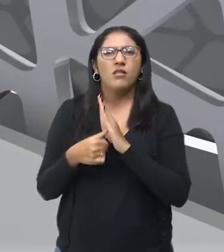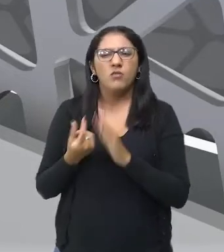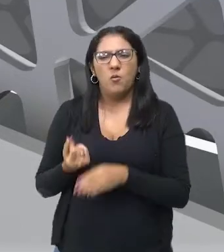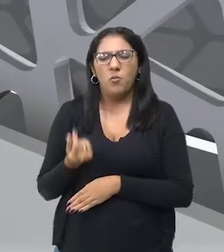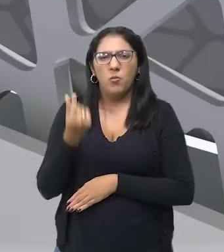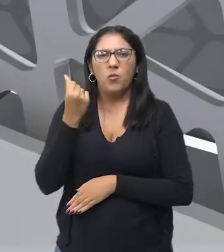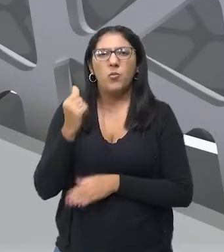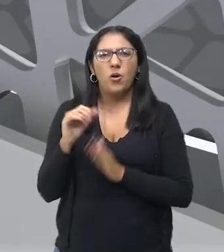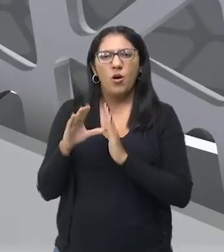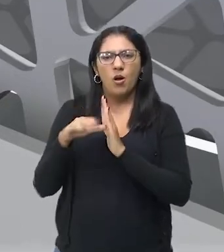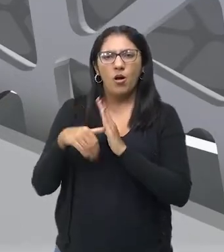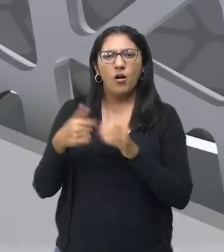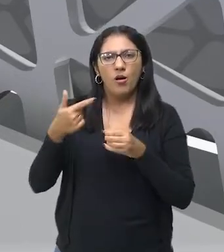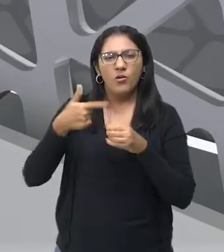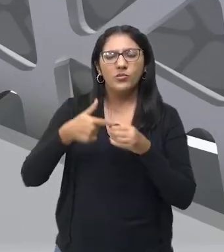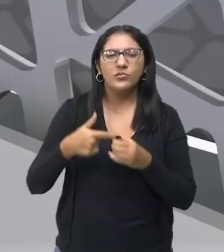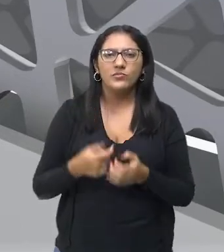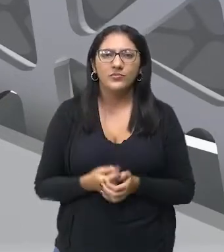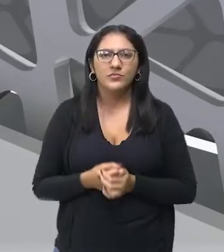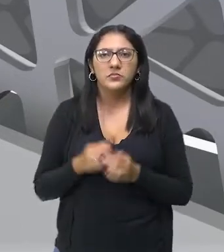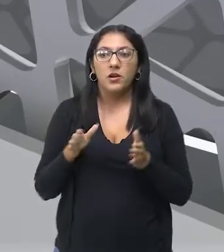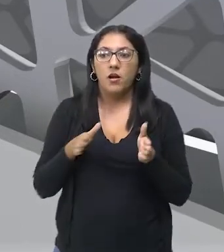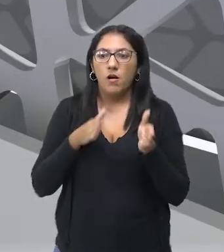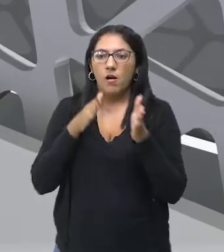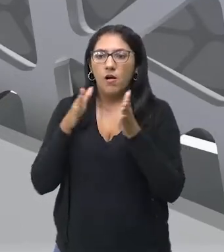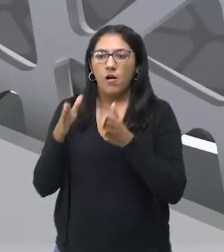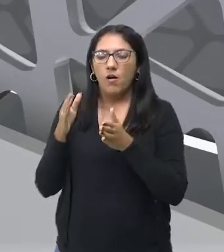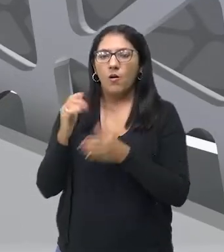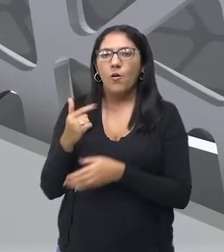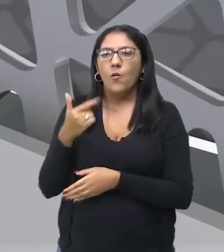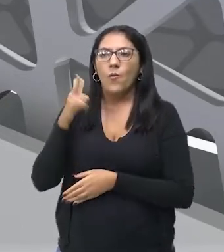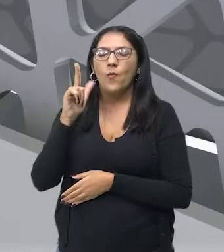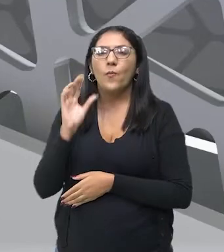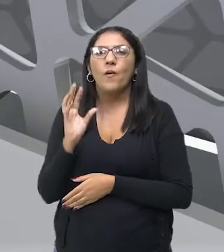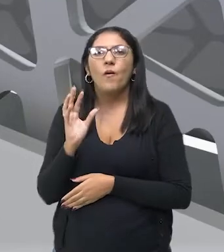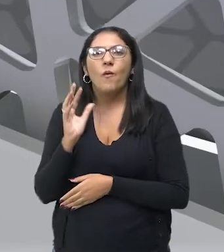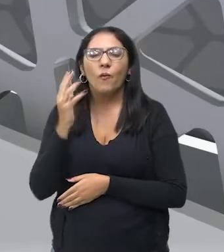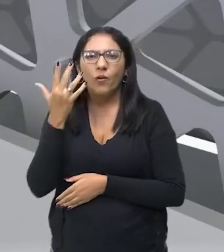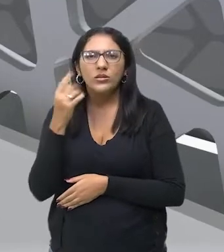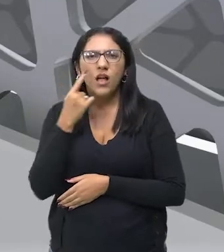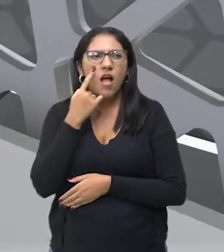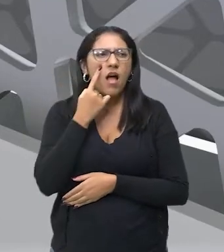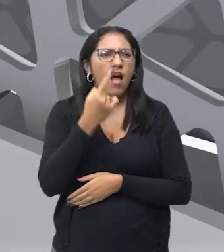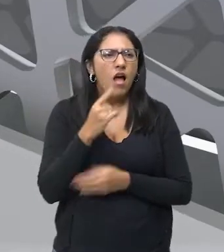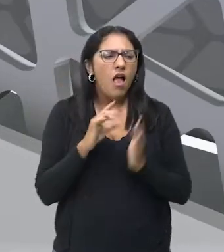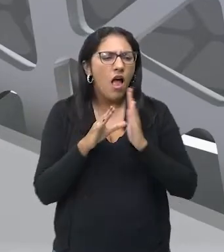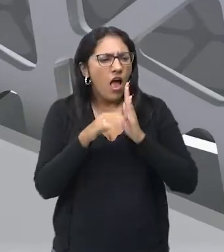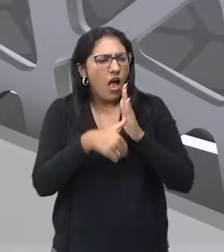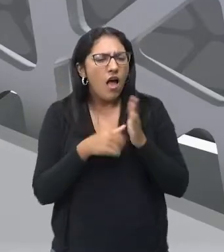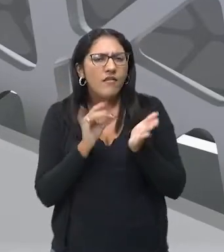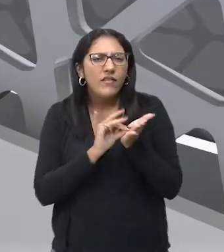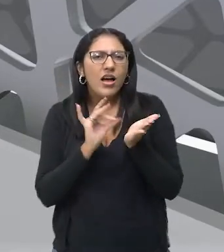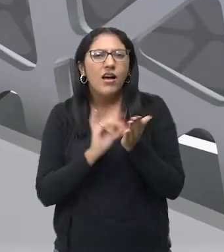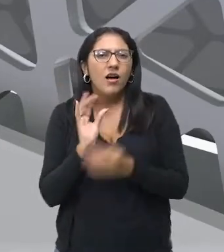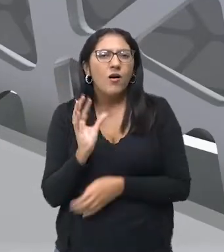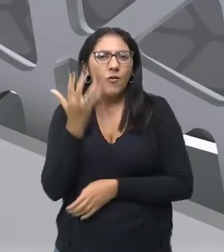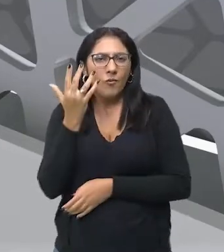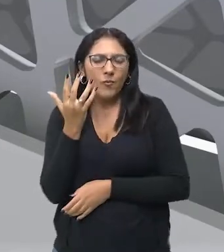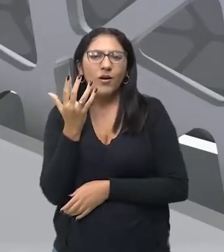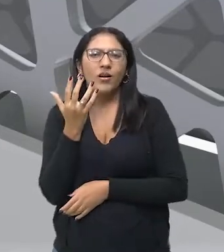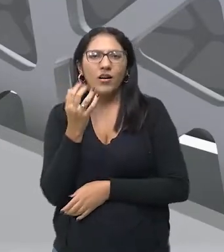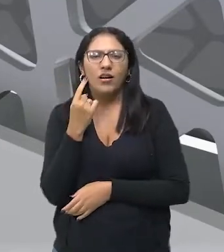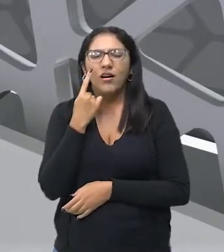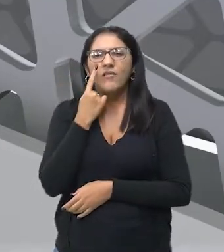outra situação de que o fato realmente aconteceu, a situação do assalto, o assalto aconteceu,